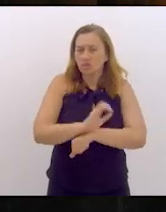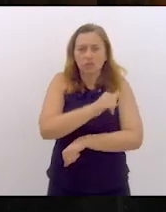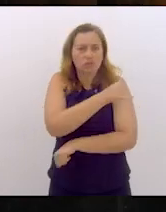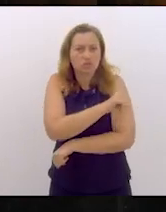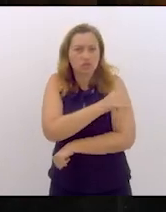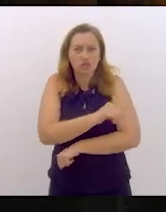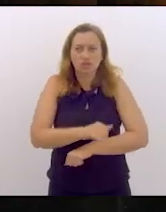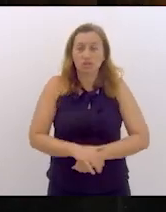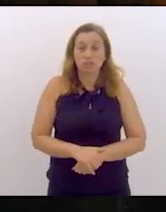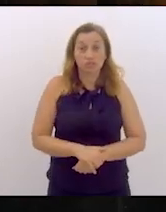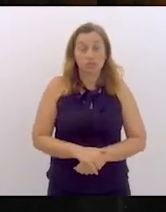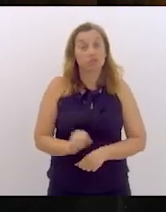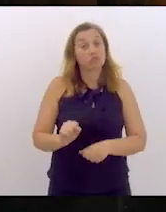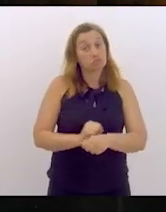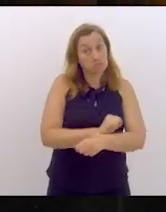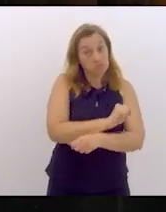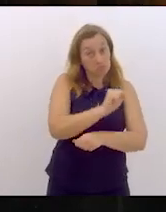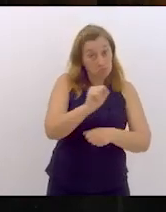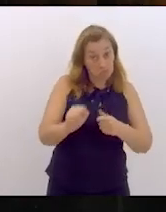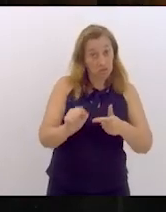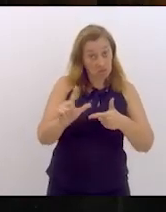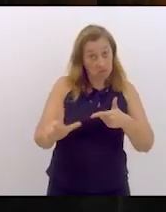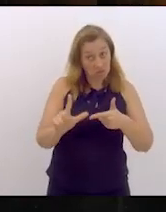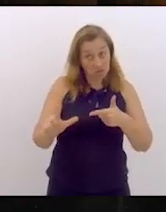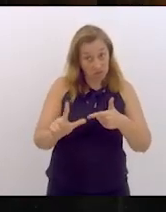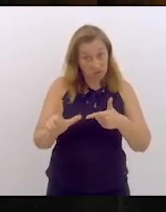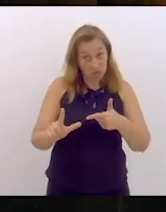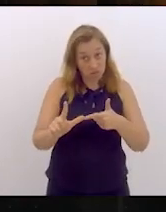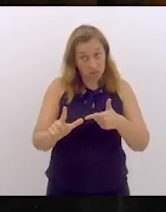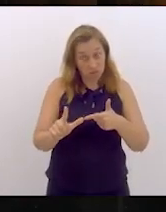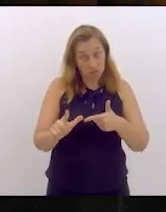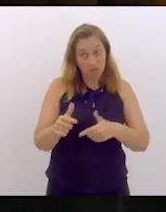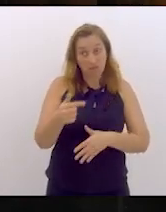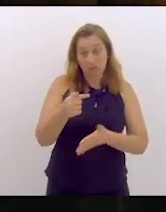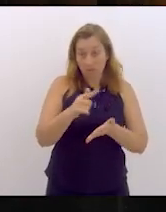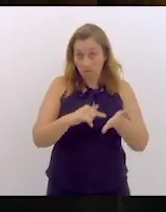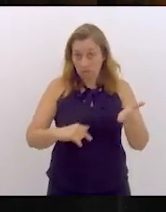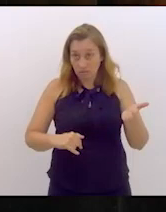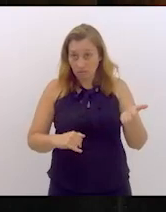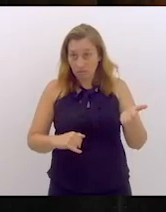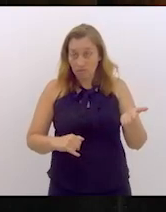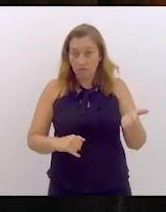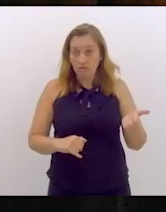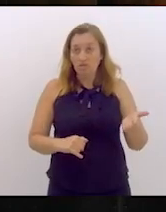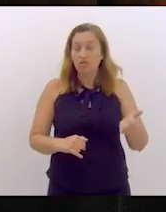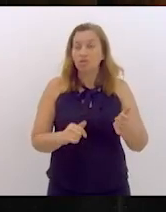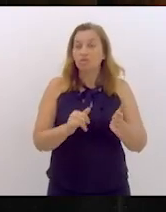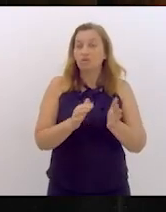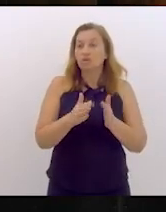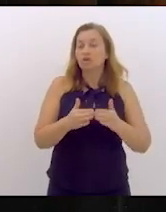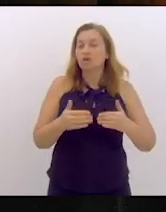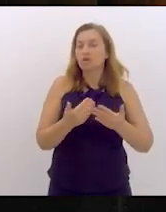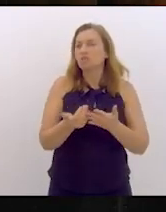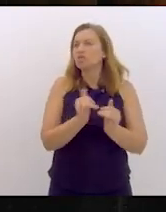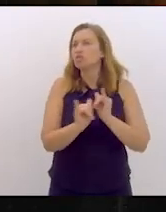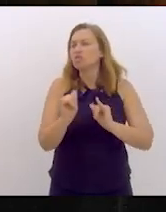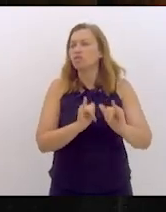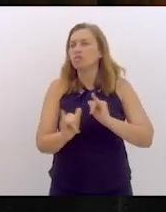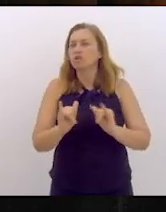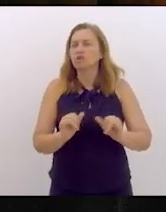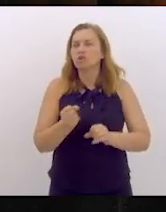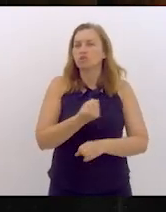do Rio de Janeiro Poder Legislativo as folhas sete requerimento de informação nº